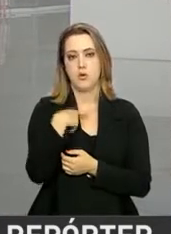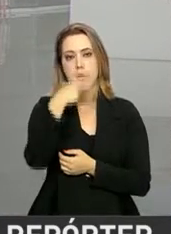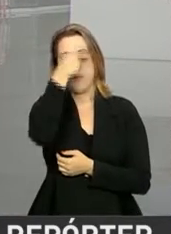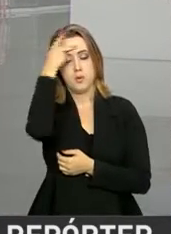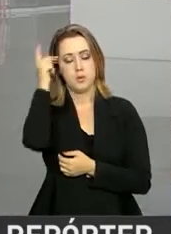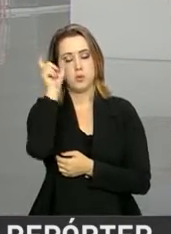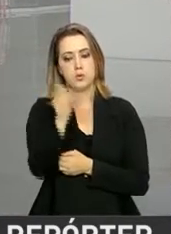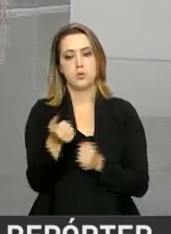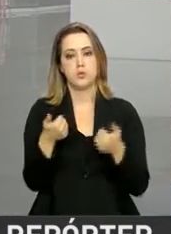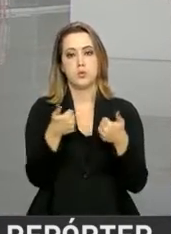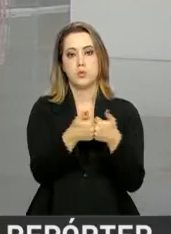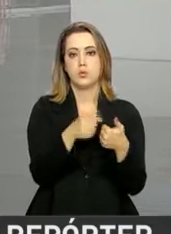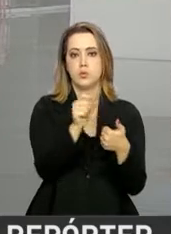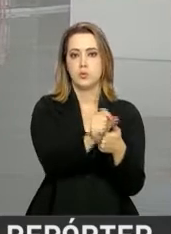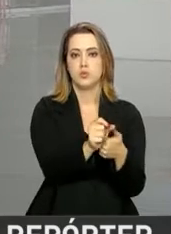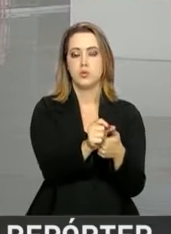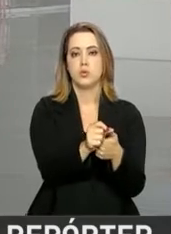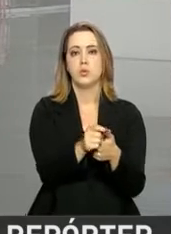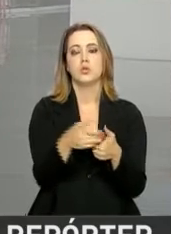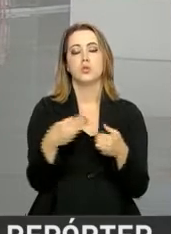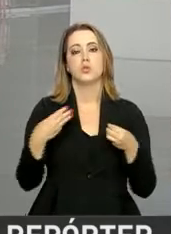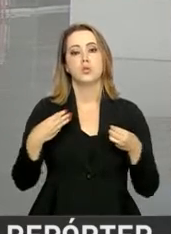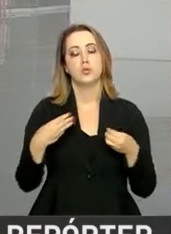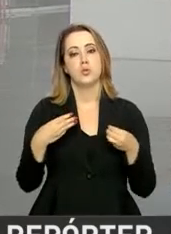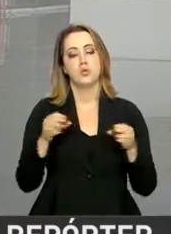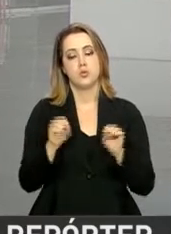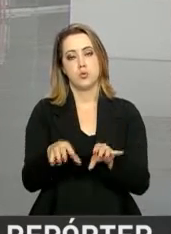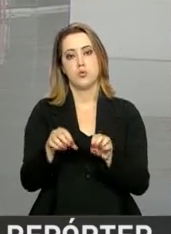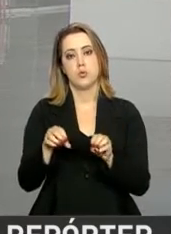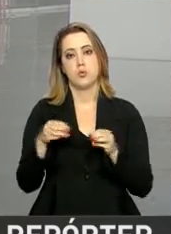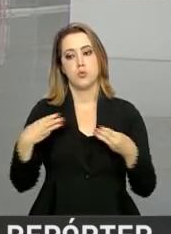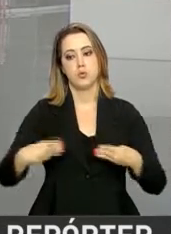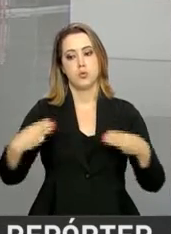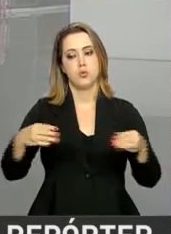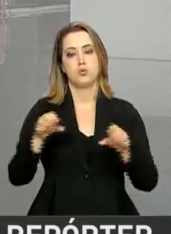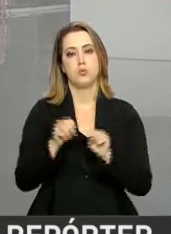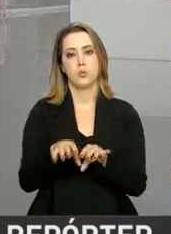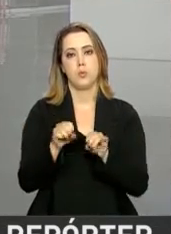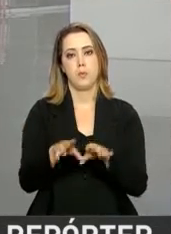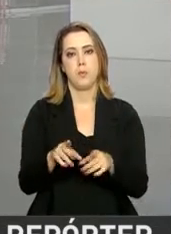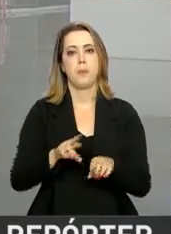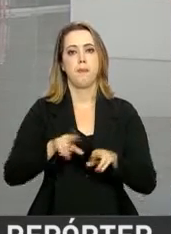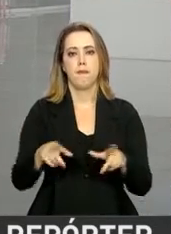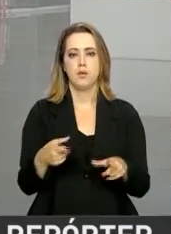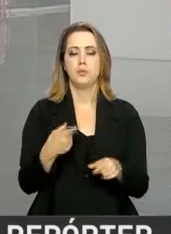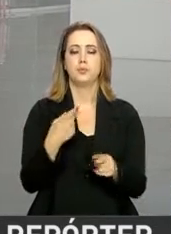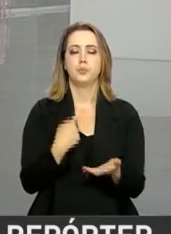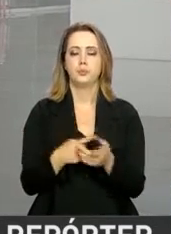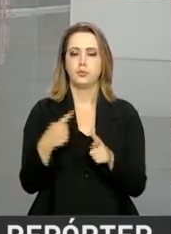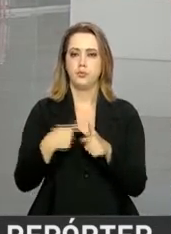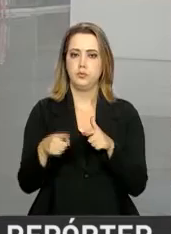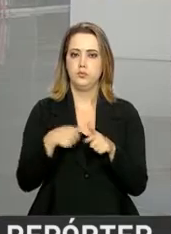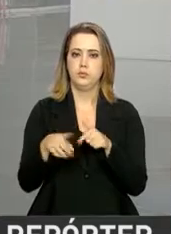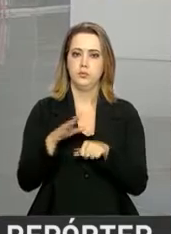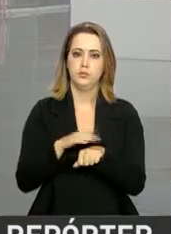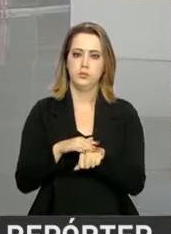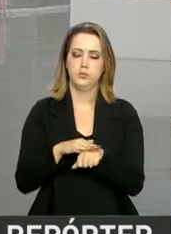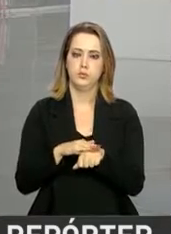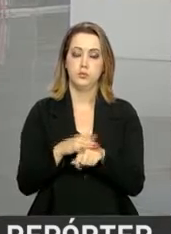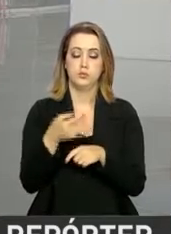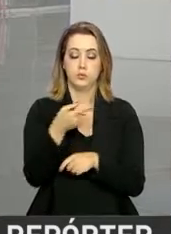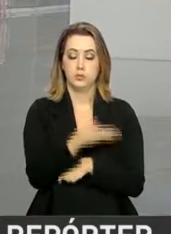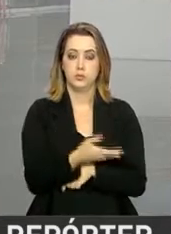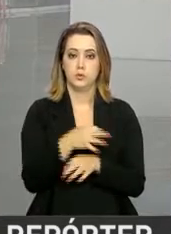do ministério da educação esses candidatos sofrem de doenças crônicas ou estão em tratamentos prolongados para